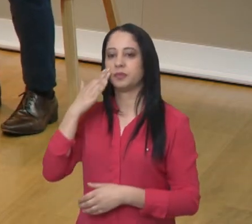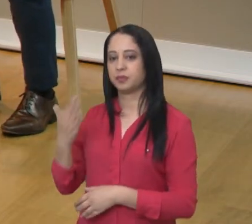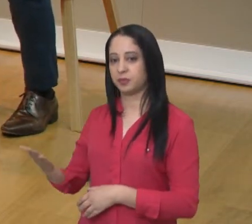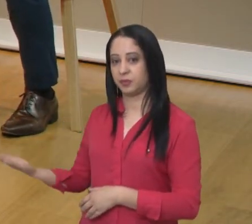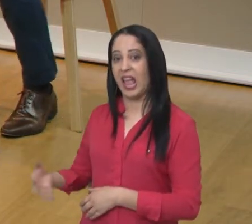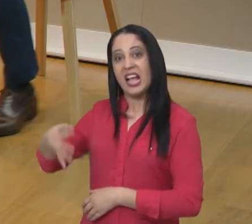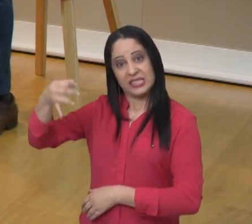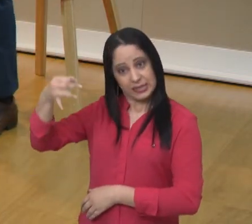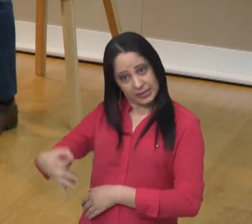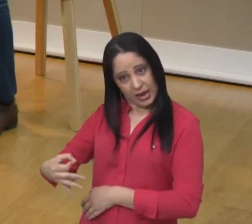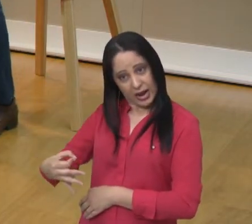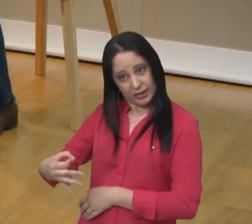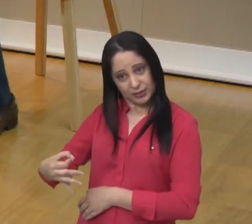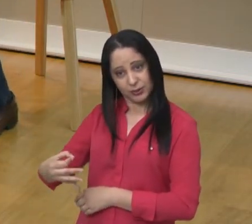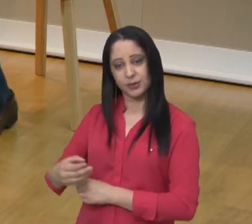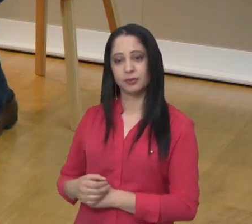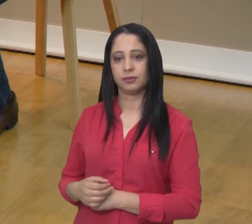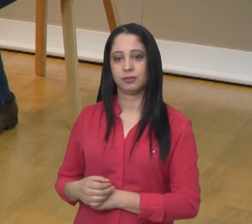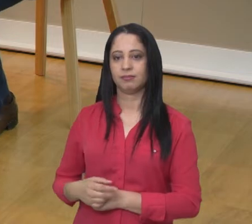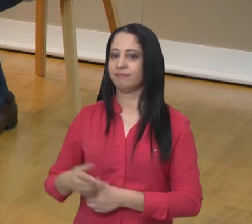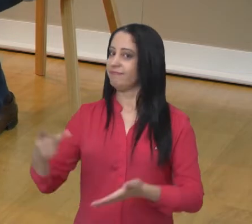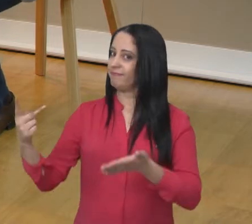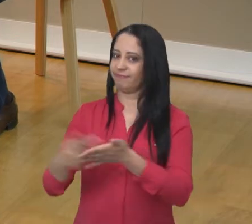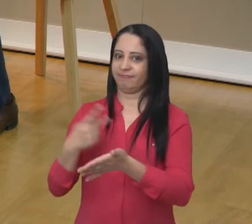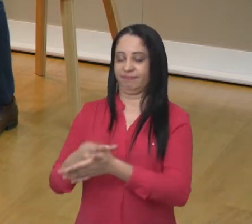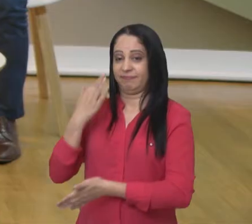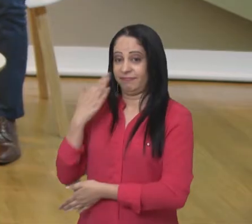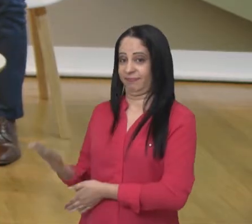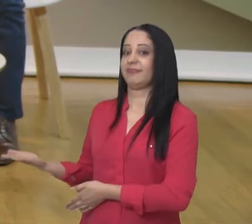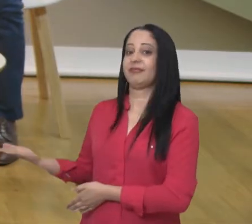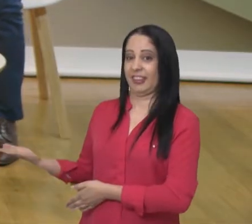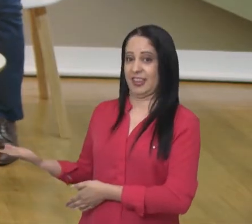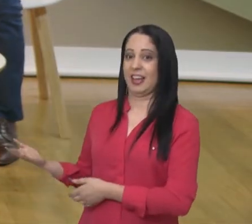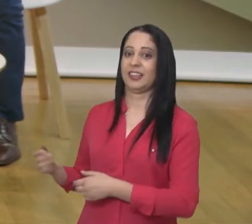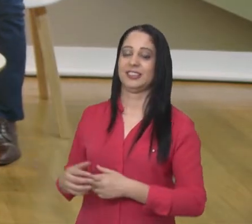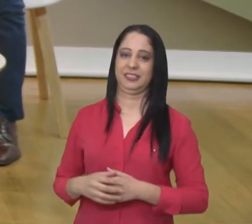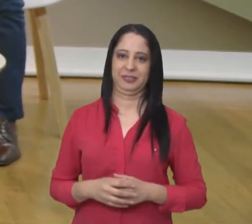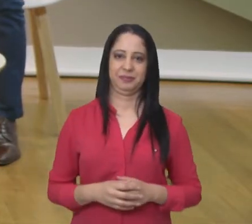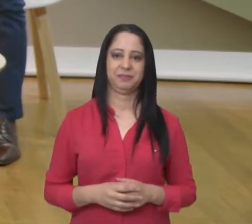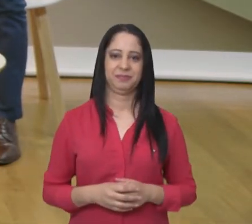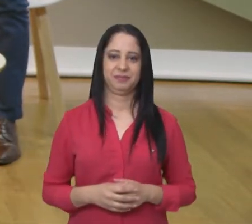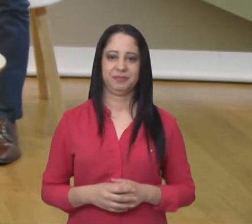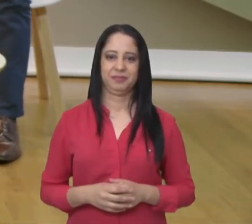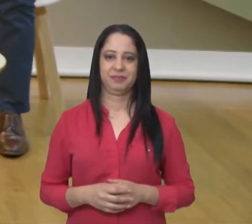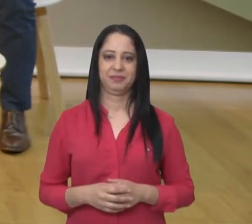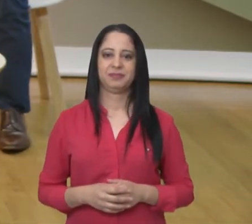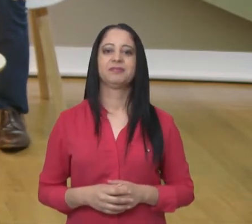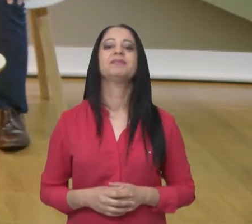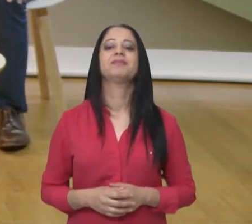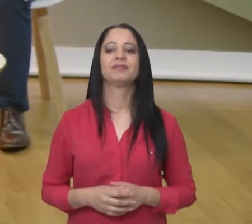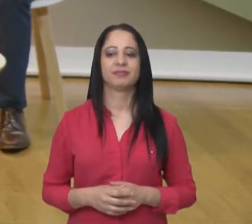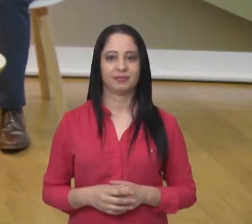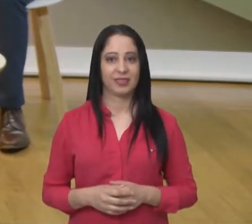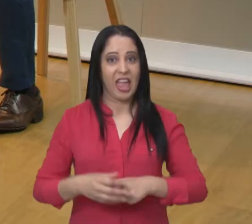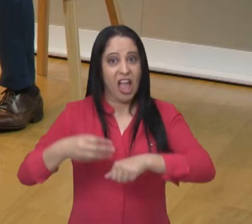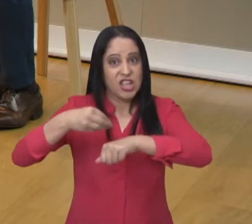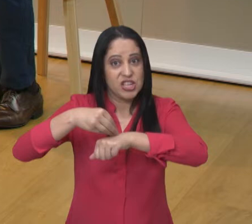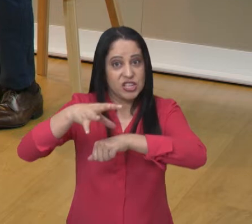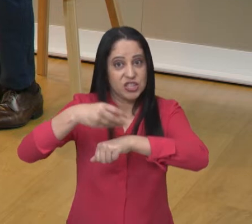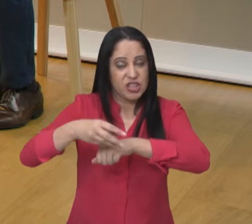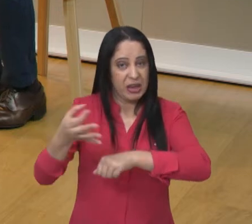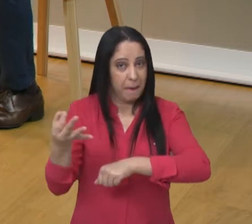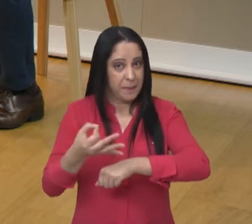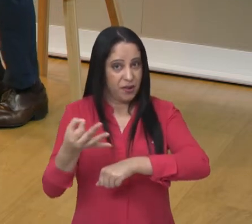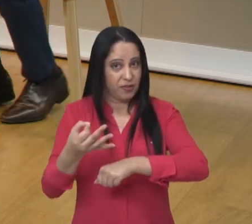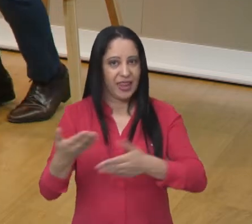doutor. O ideal é você agachar para pegar um objeto e não simplesmente jogar a coluna para frente. Ótimo, então